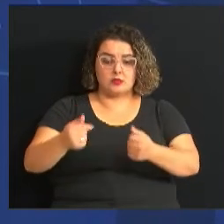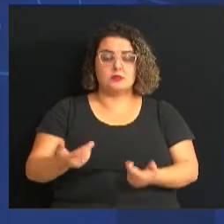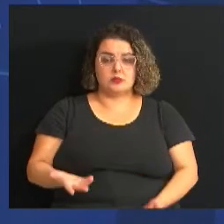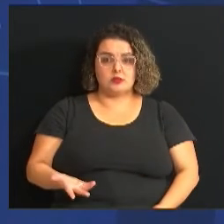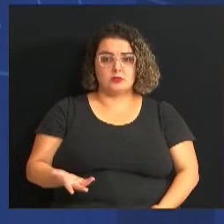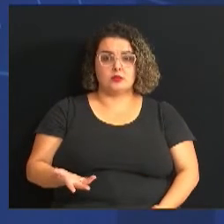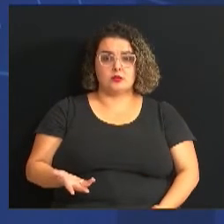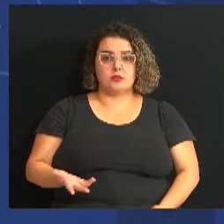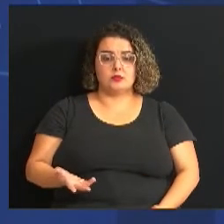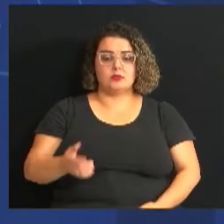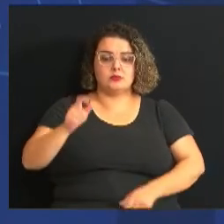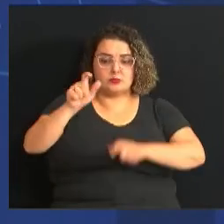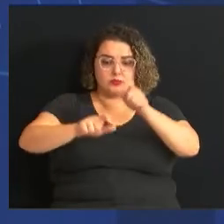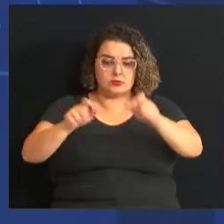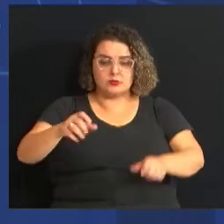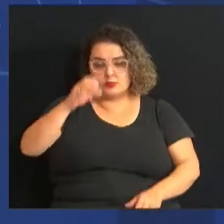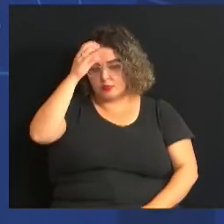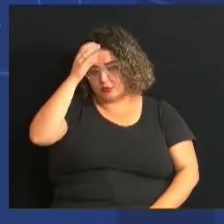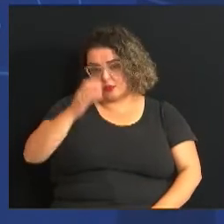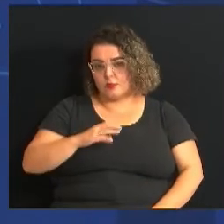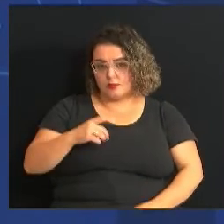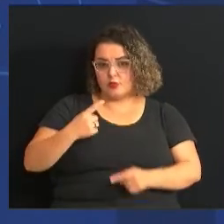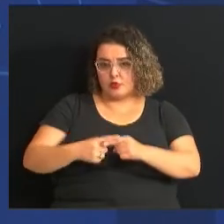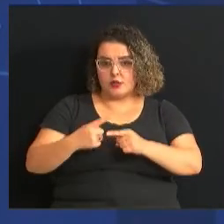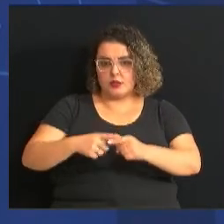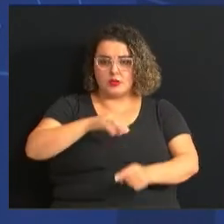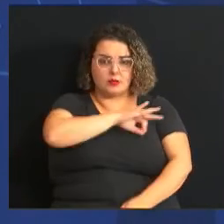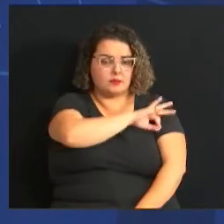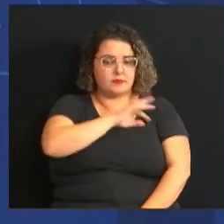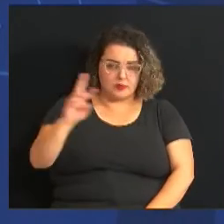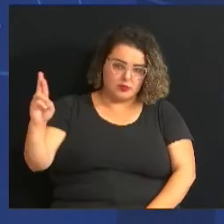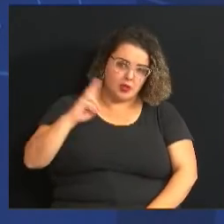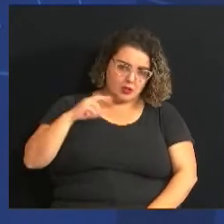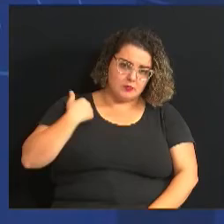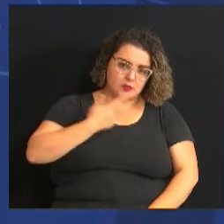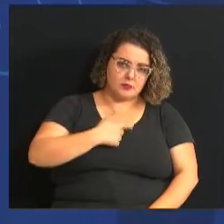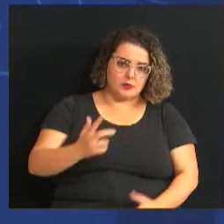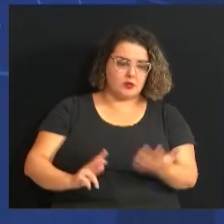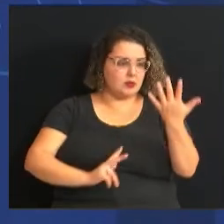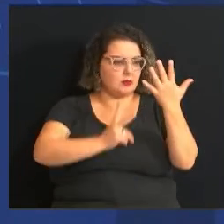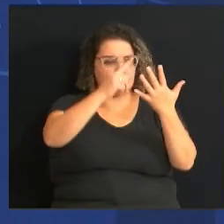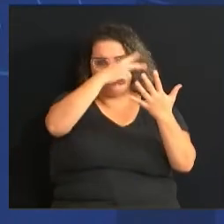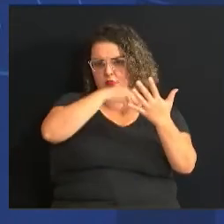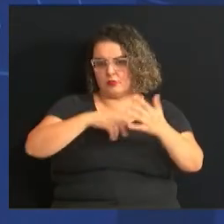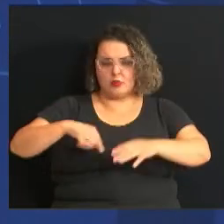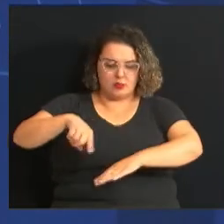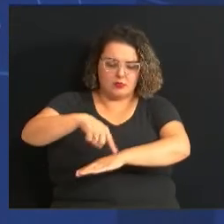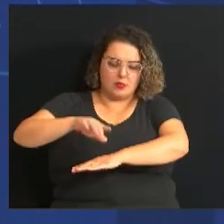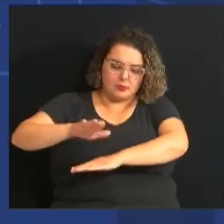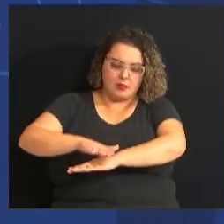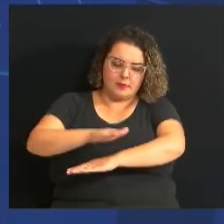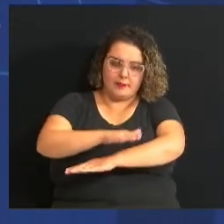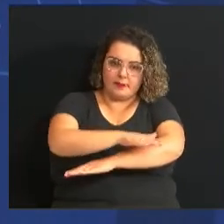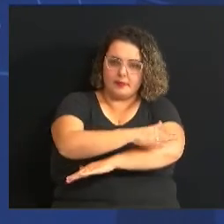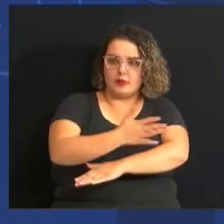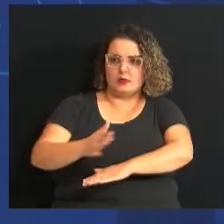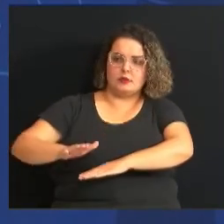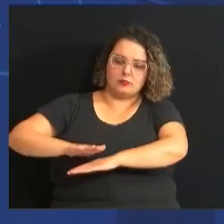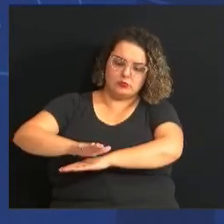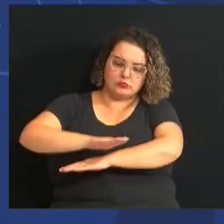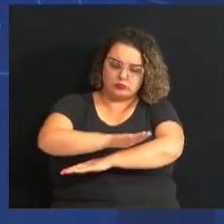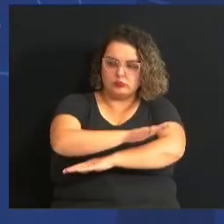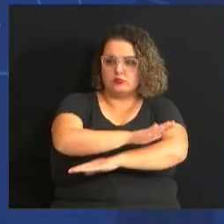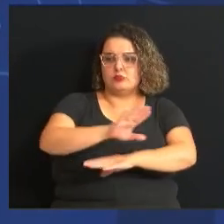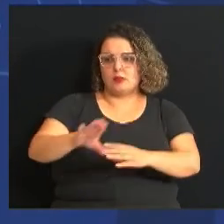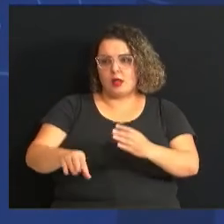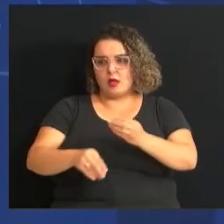também para o cidadão, né? E poda de árvore, tapa-buraco, até a questão do asfalto, algumas emendas que